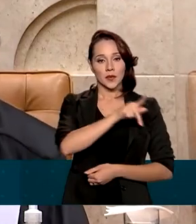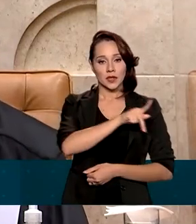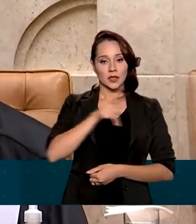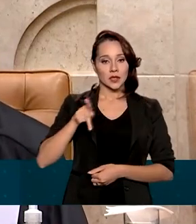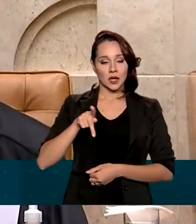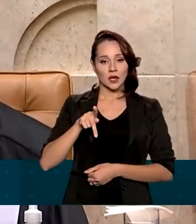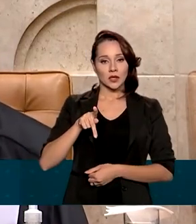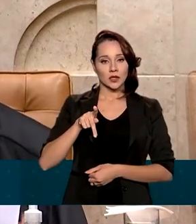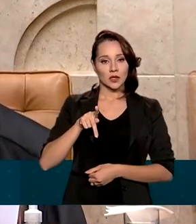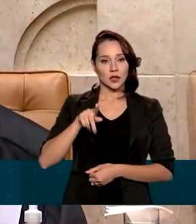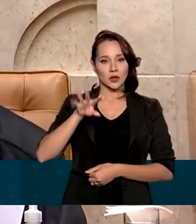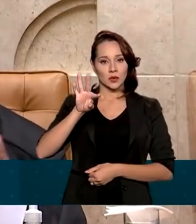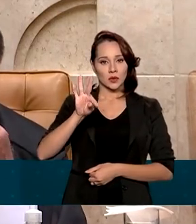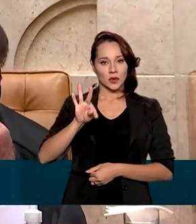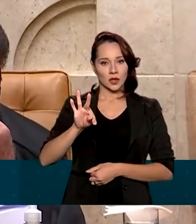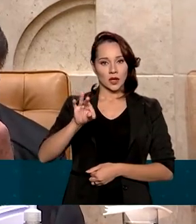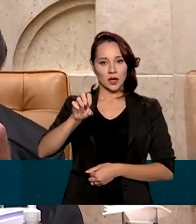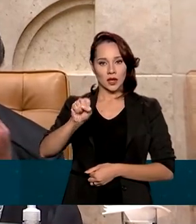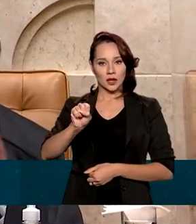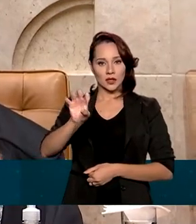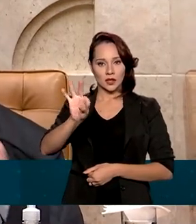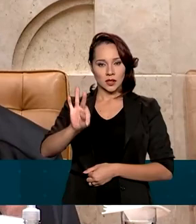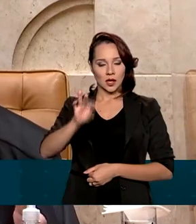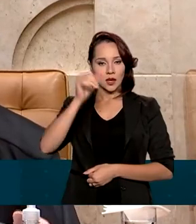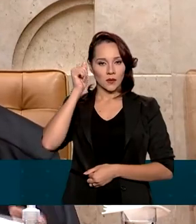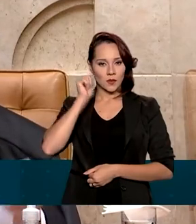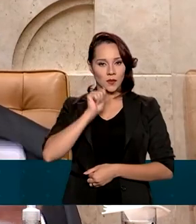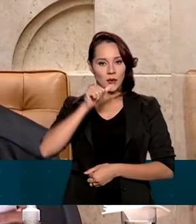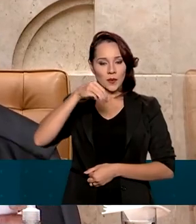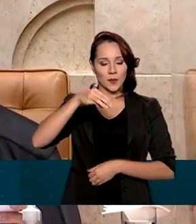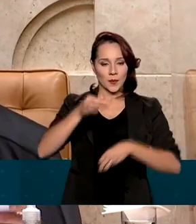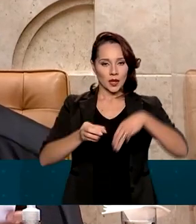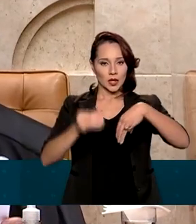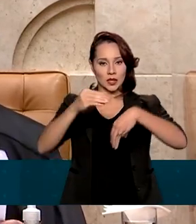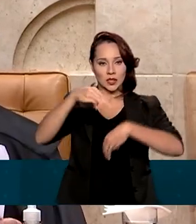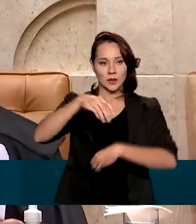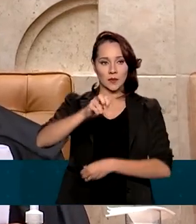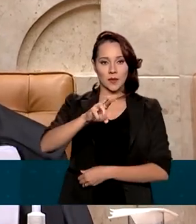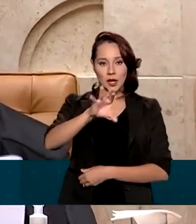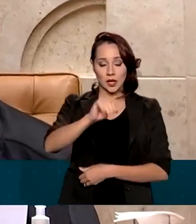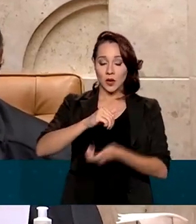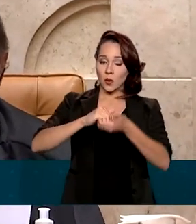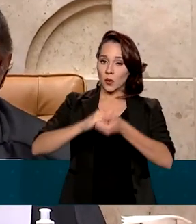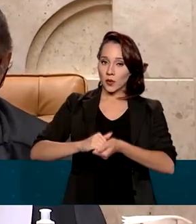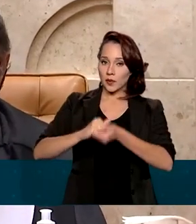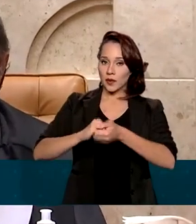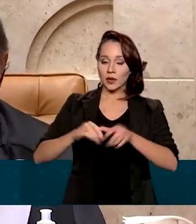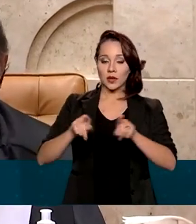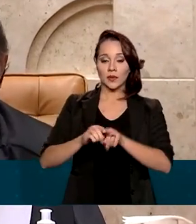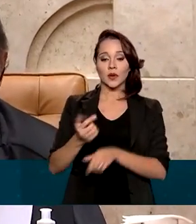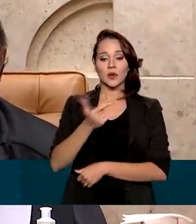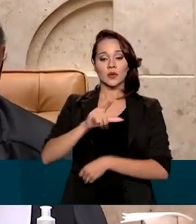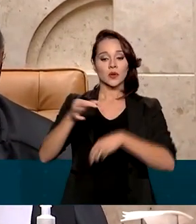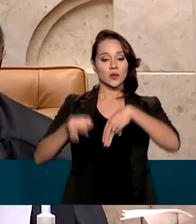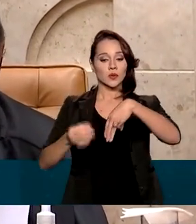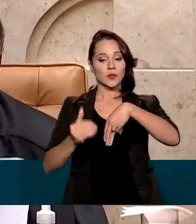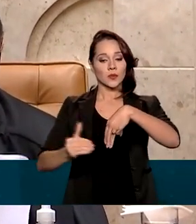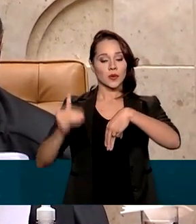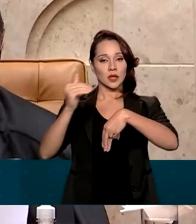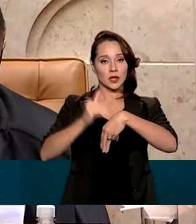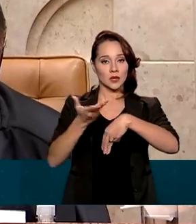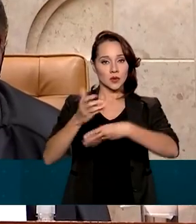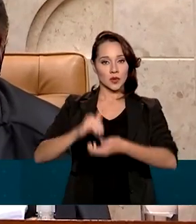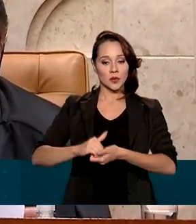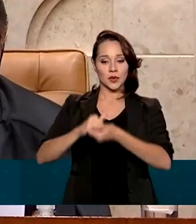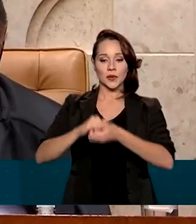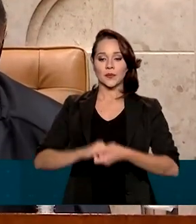Tribunal Superior do Trabalho, ministra Maria Cristina Peduzzi, na pessoa de quem cumprimento os demais ministros deste